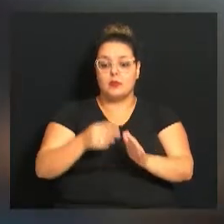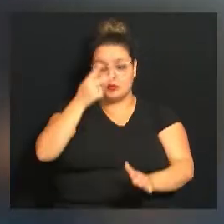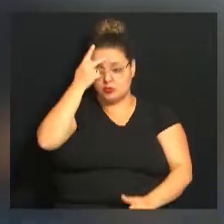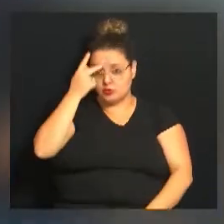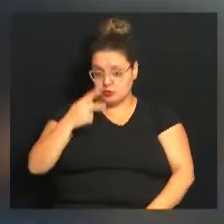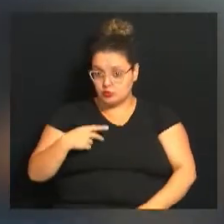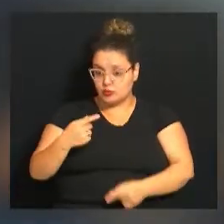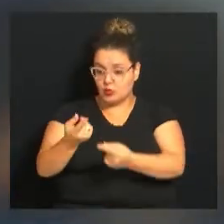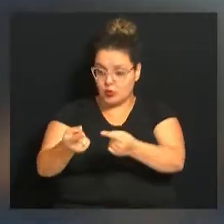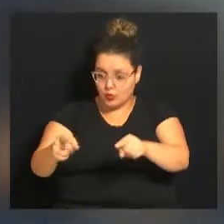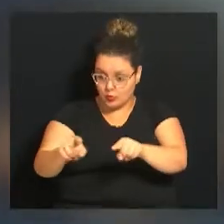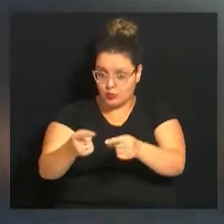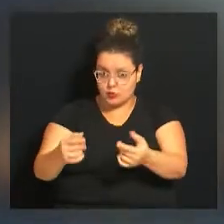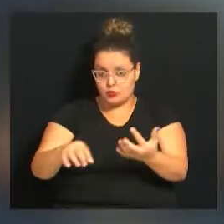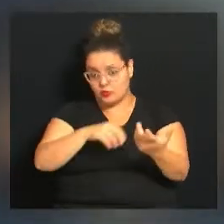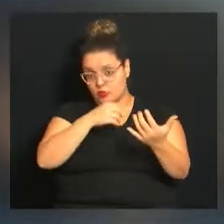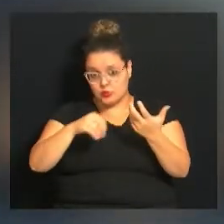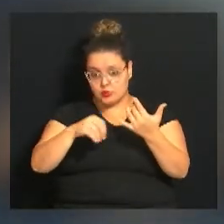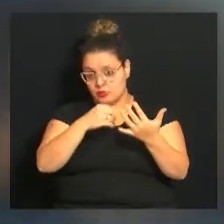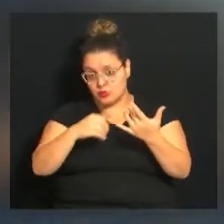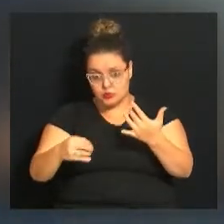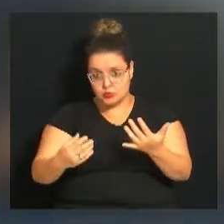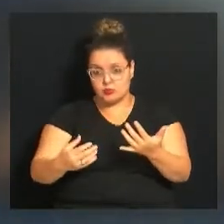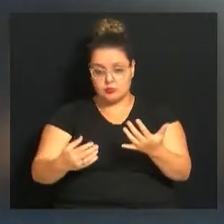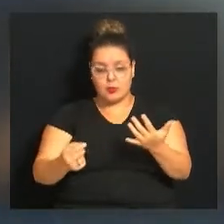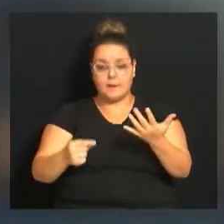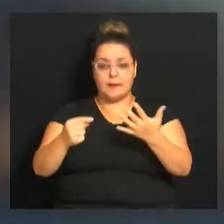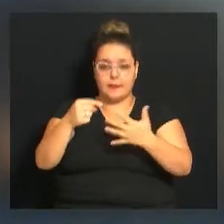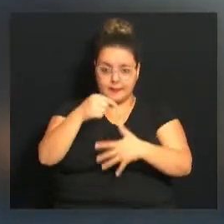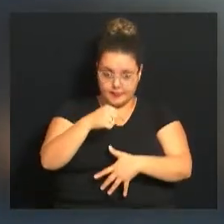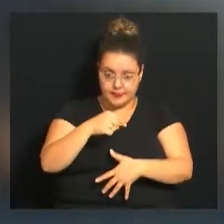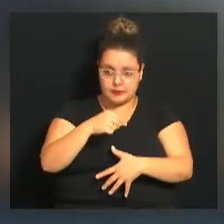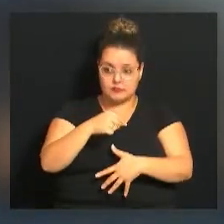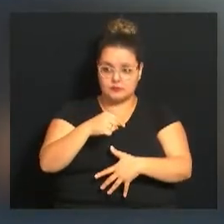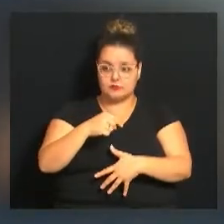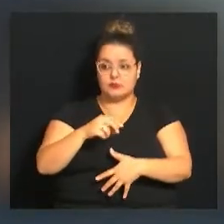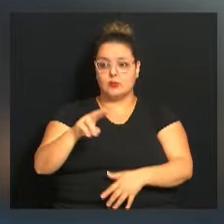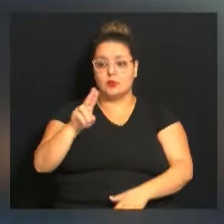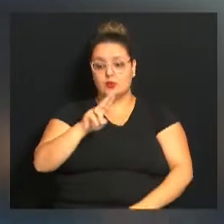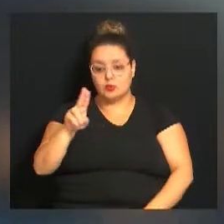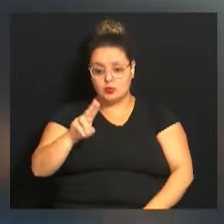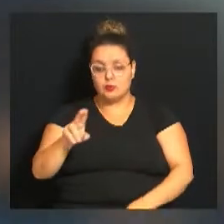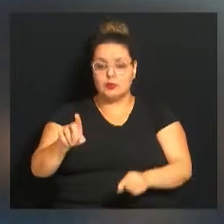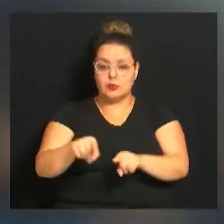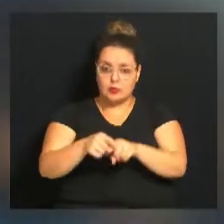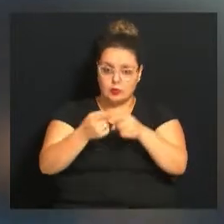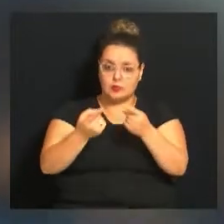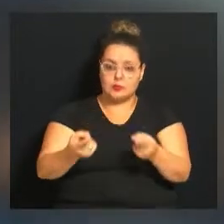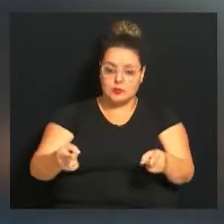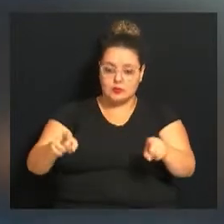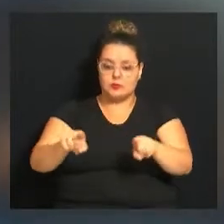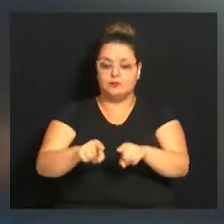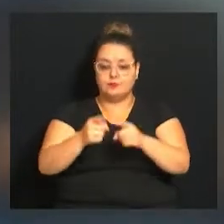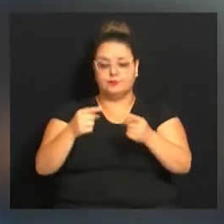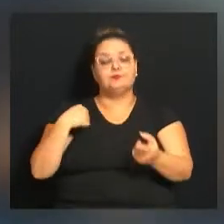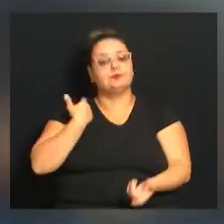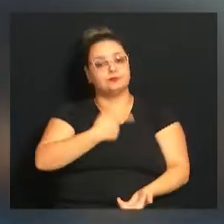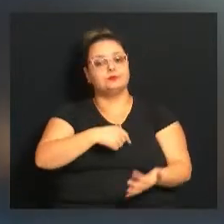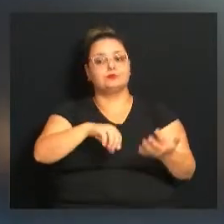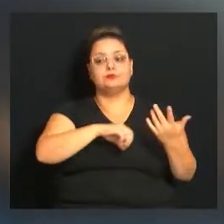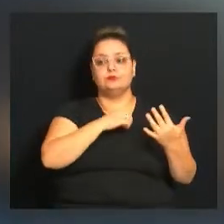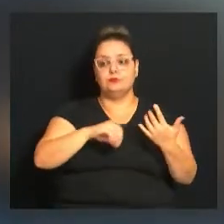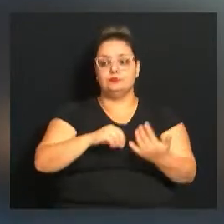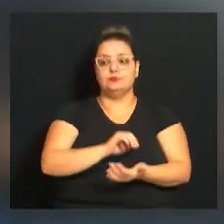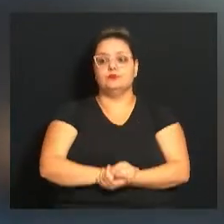né, para que possa ser tirado o nome do futuro regente da nossa orquestra. E